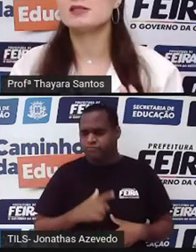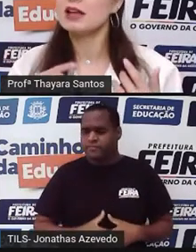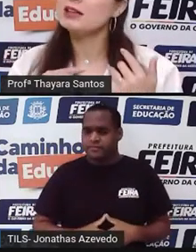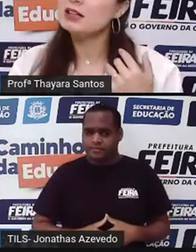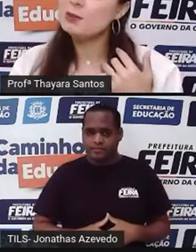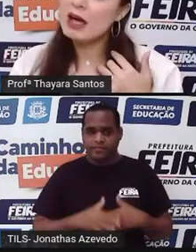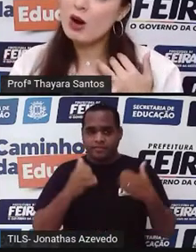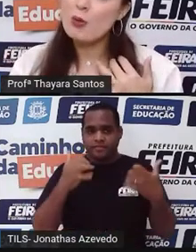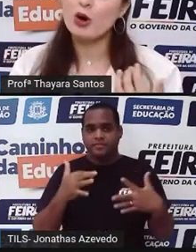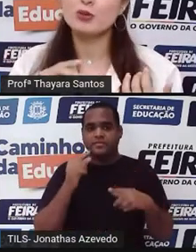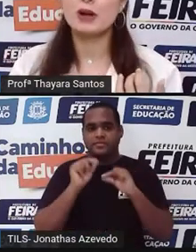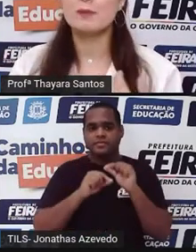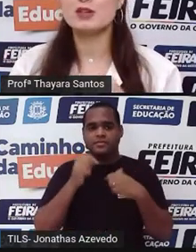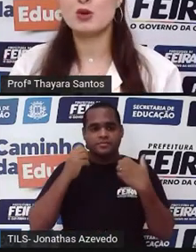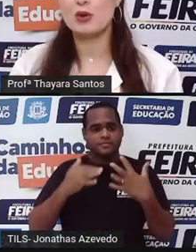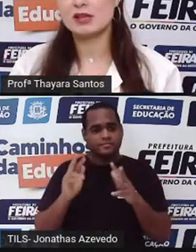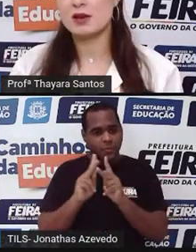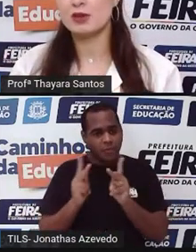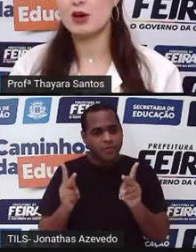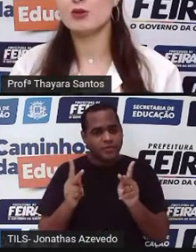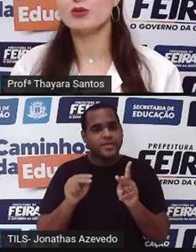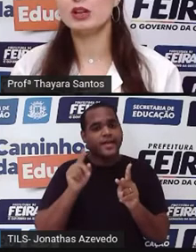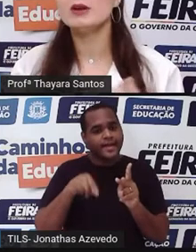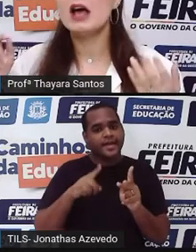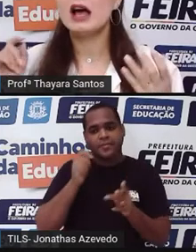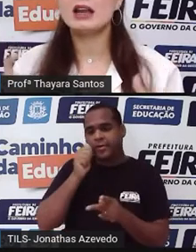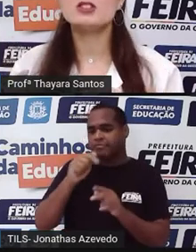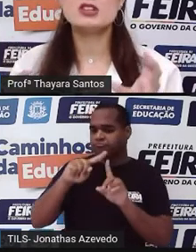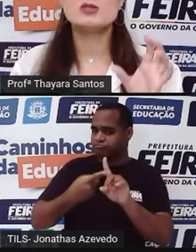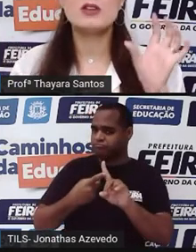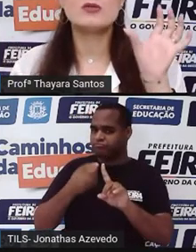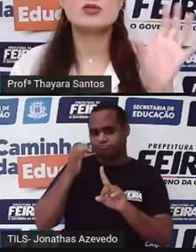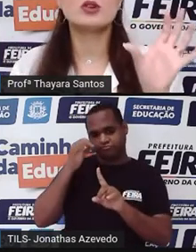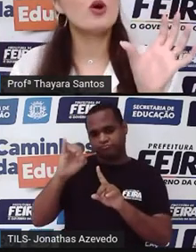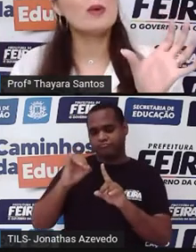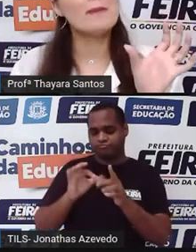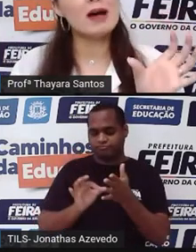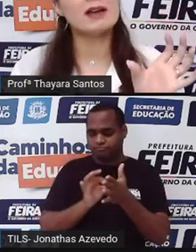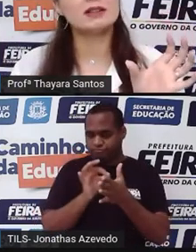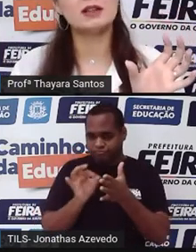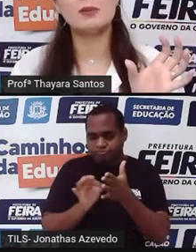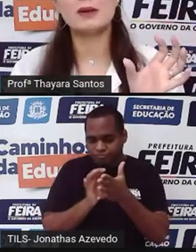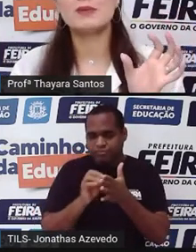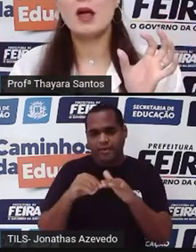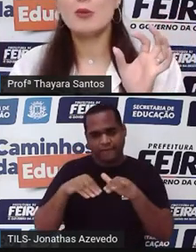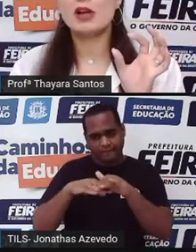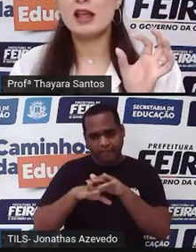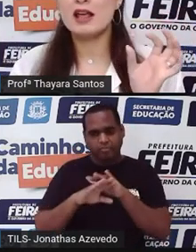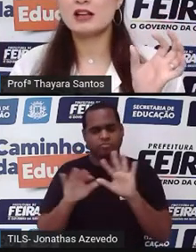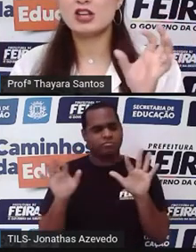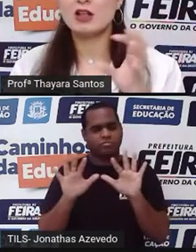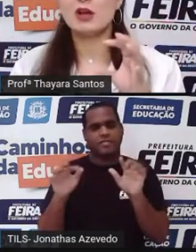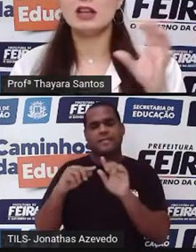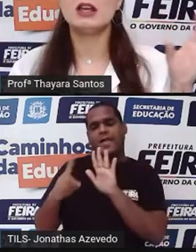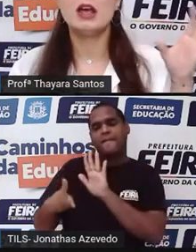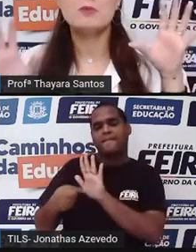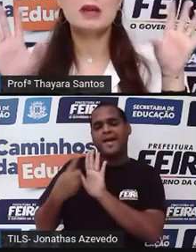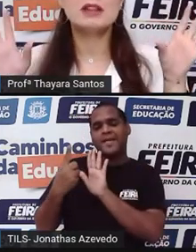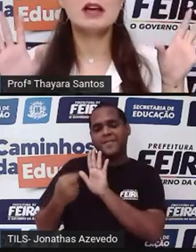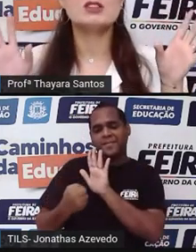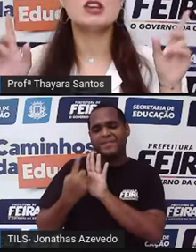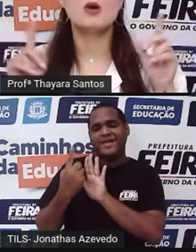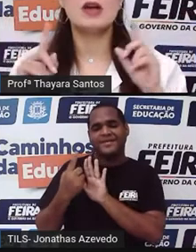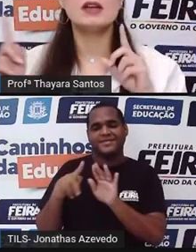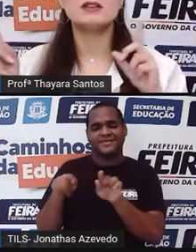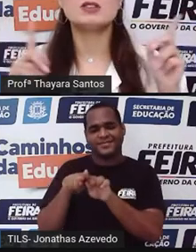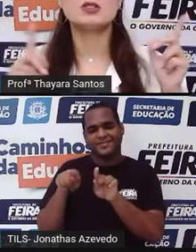o que é que ele faz ele libera o hormônio para impedir com que essa mulher ovule além disso ele funciona como uma barreira também porque ele é encaixado ali